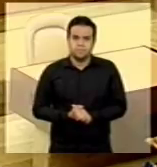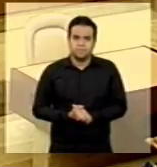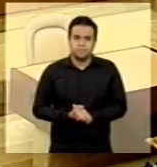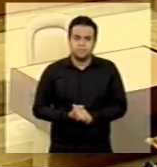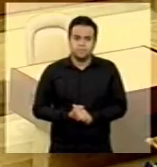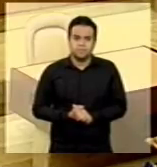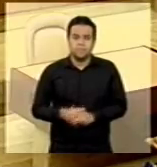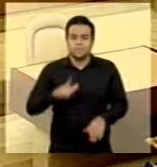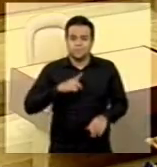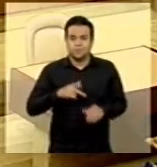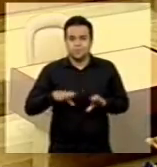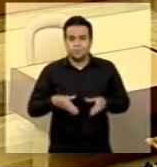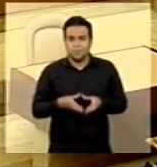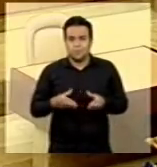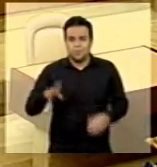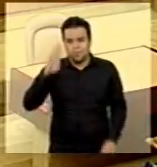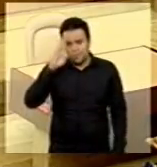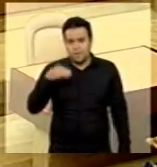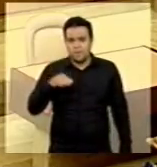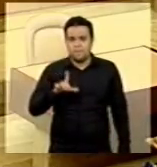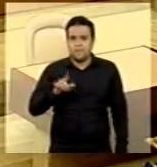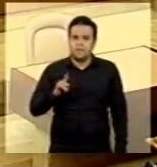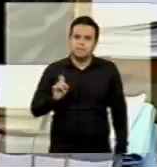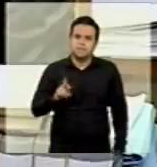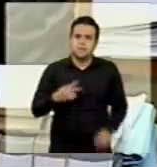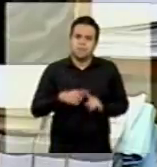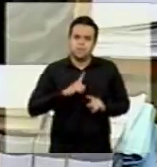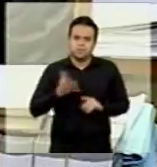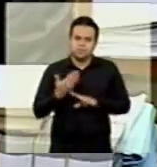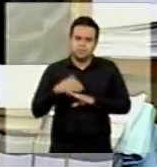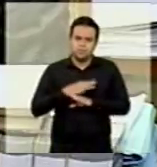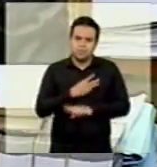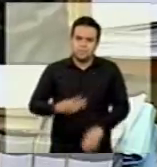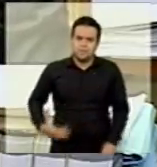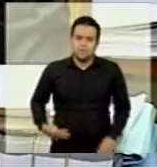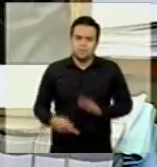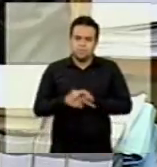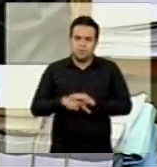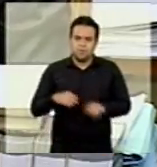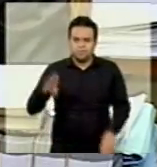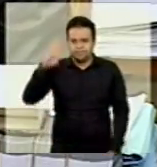triunvirato militar composto pelos ministros das Forças Armadas.